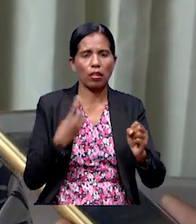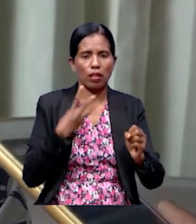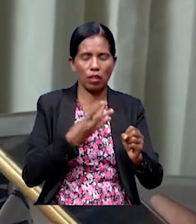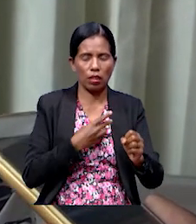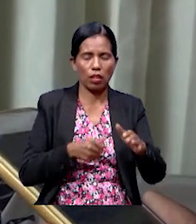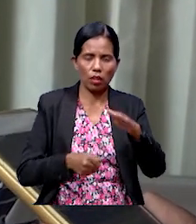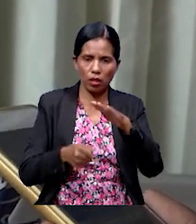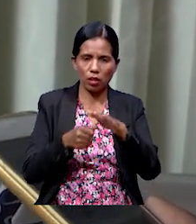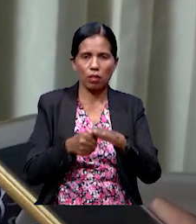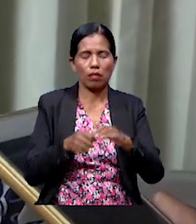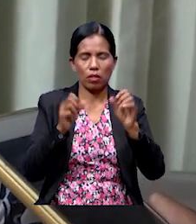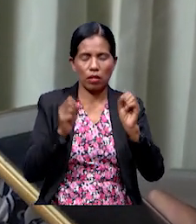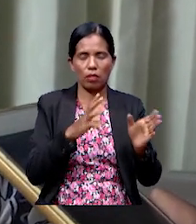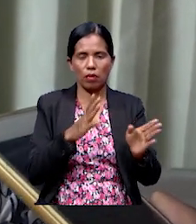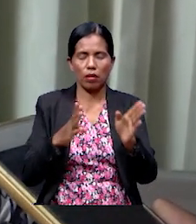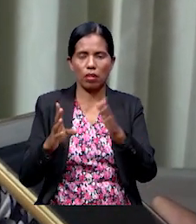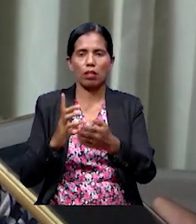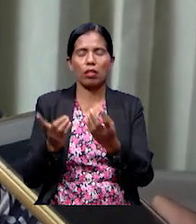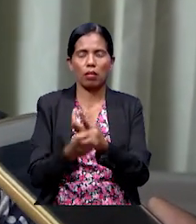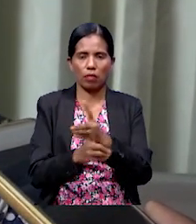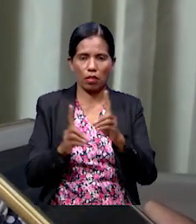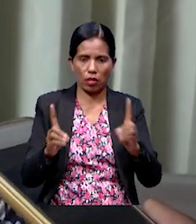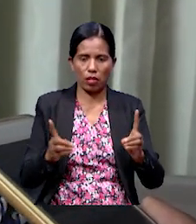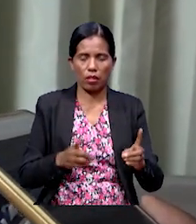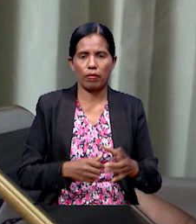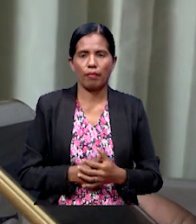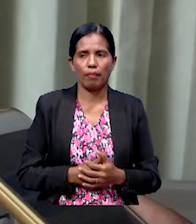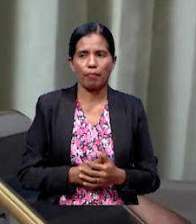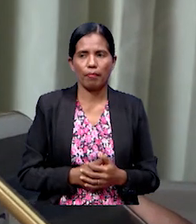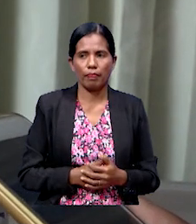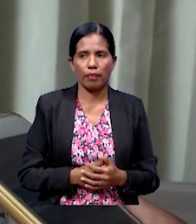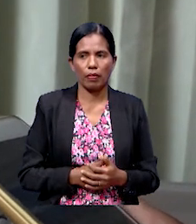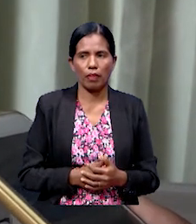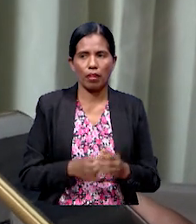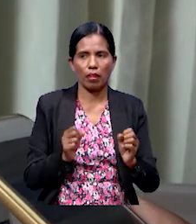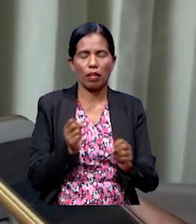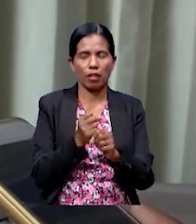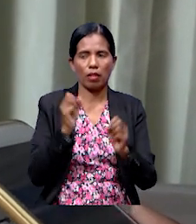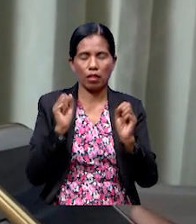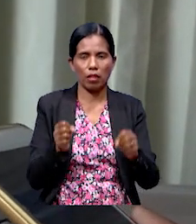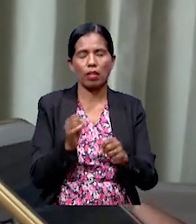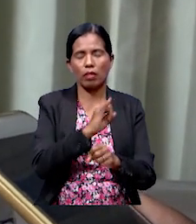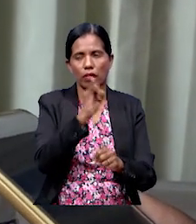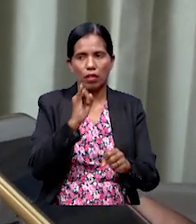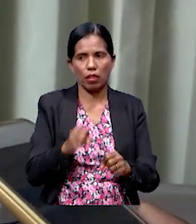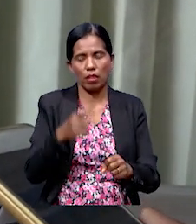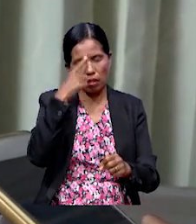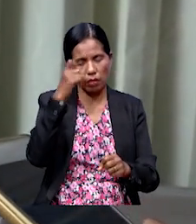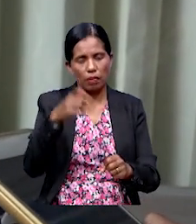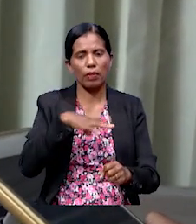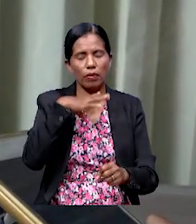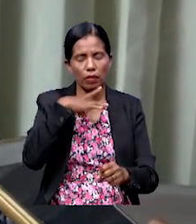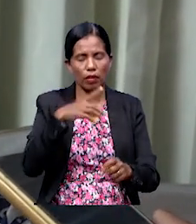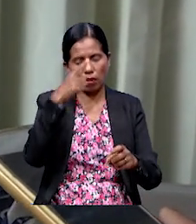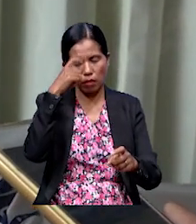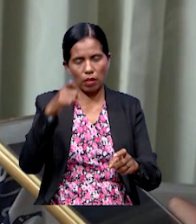o processo democrático em Lara. Agora, precisa investigar, estamos a ser uma canha fora, estamos a ser uma canha